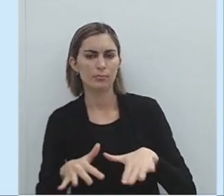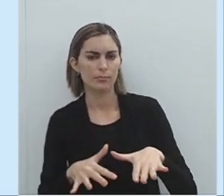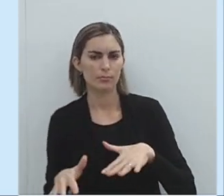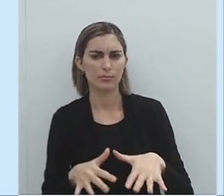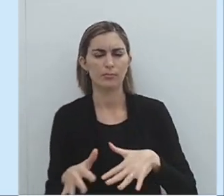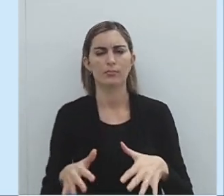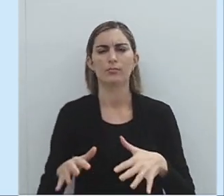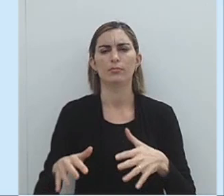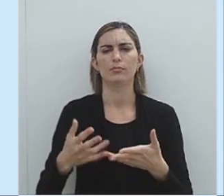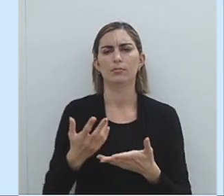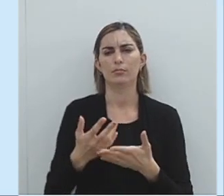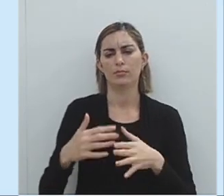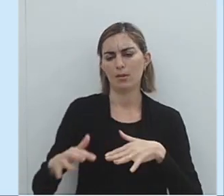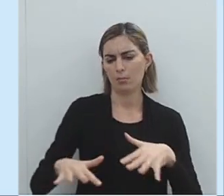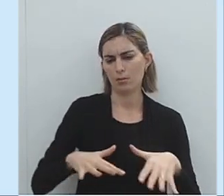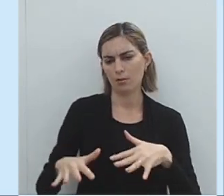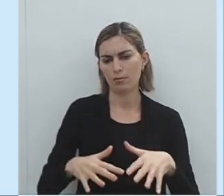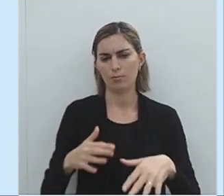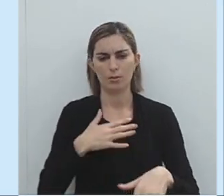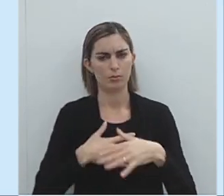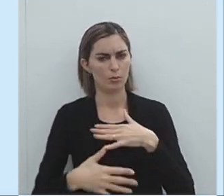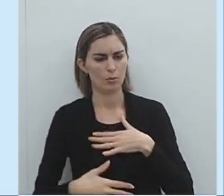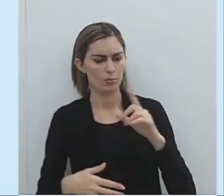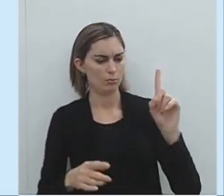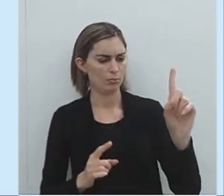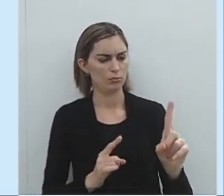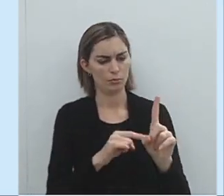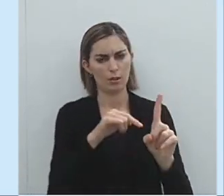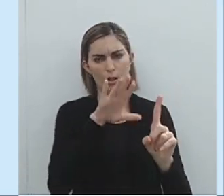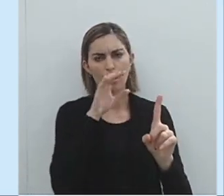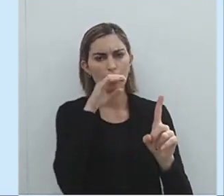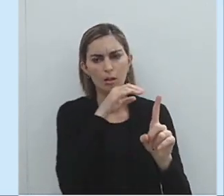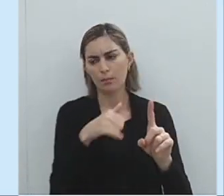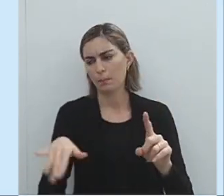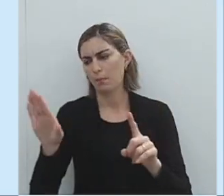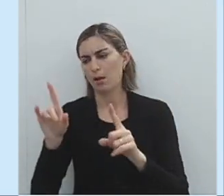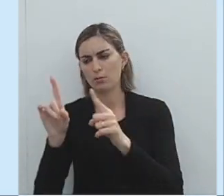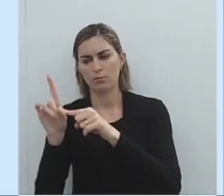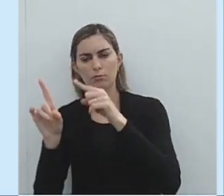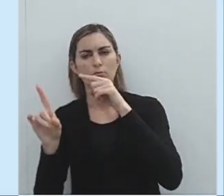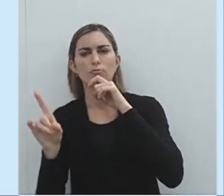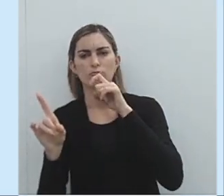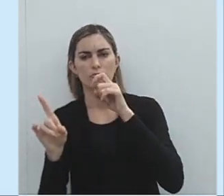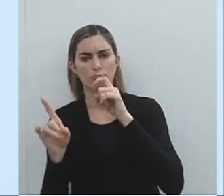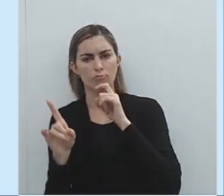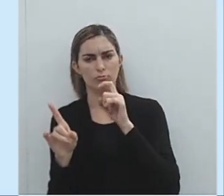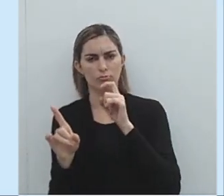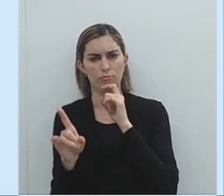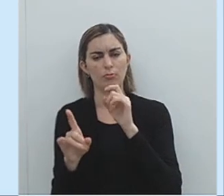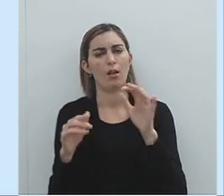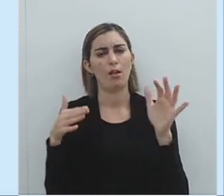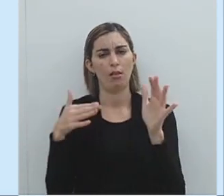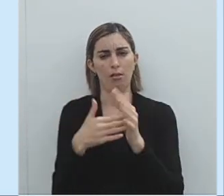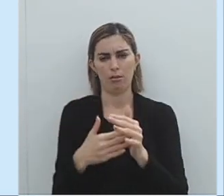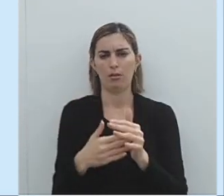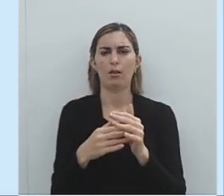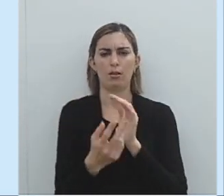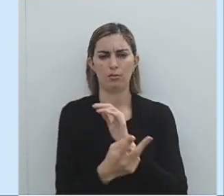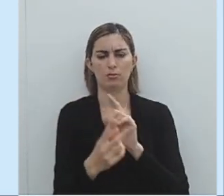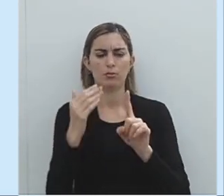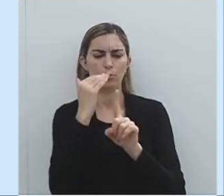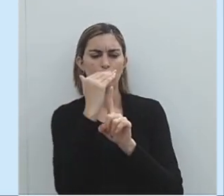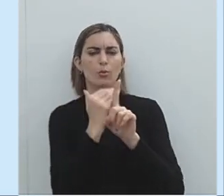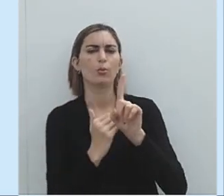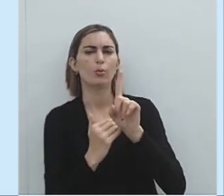né? Em movimento de um corpo mais quente para um corpo mais frio, né? Até que